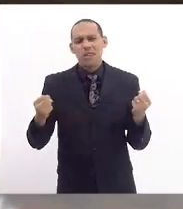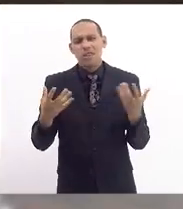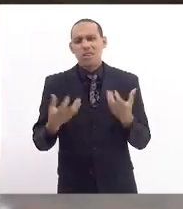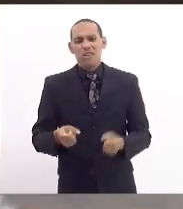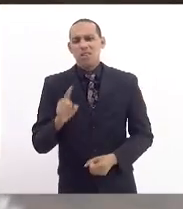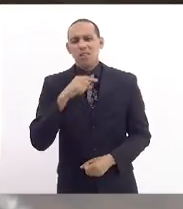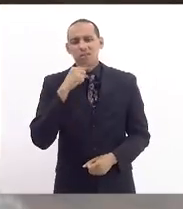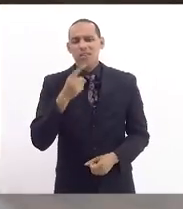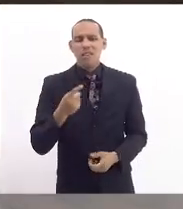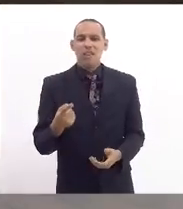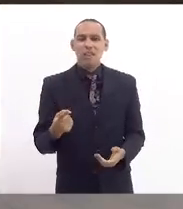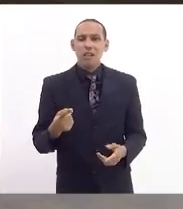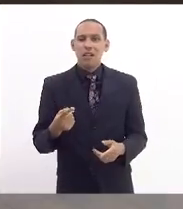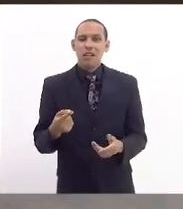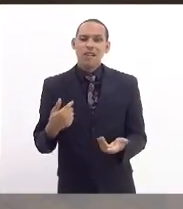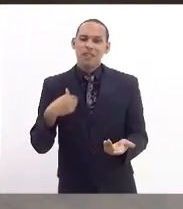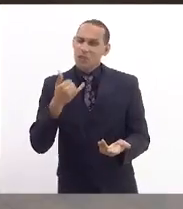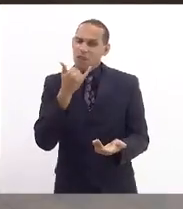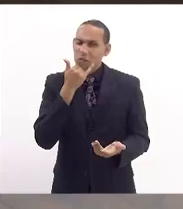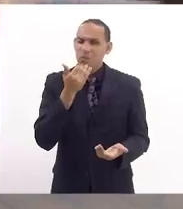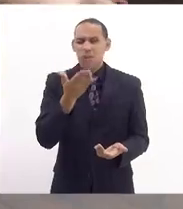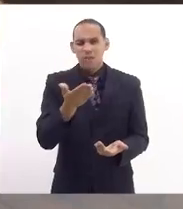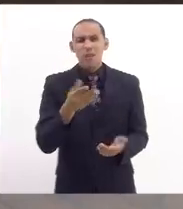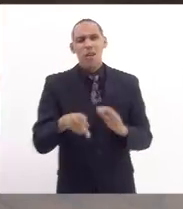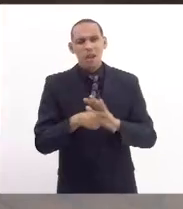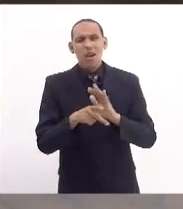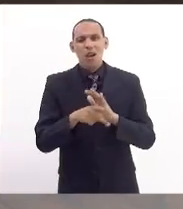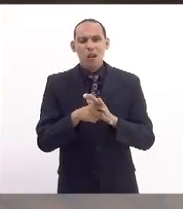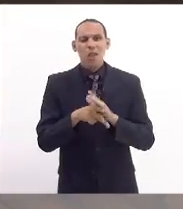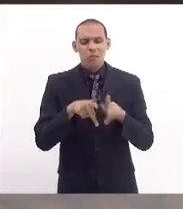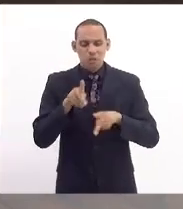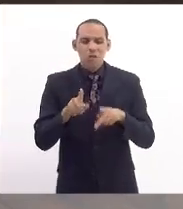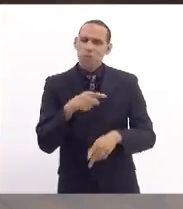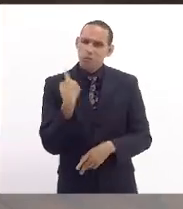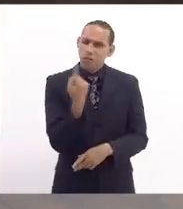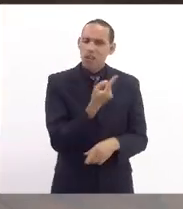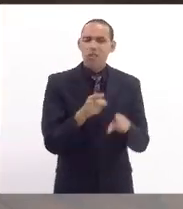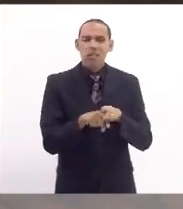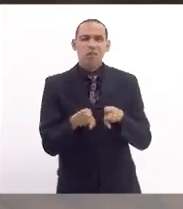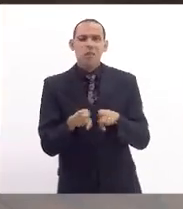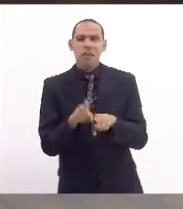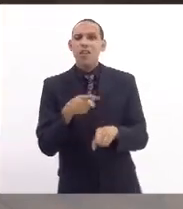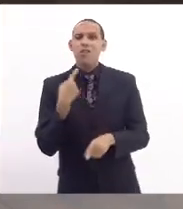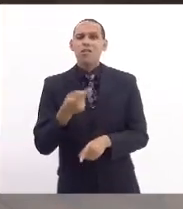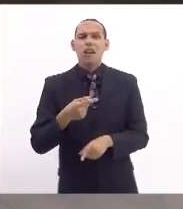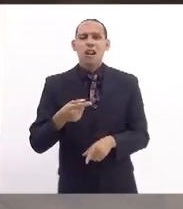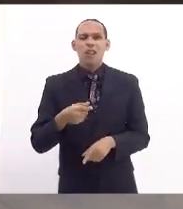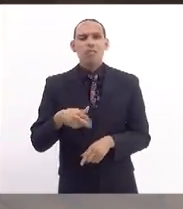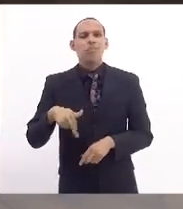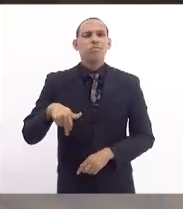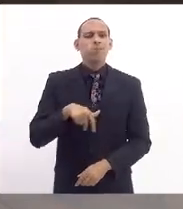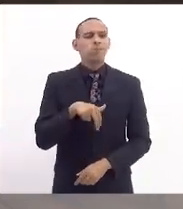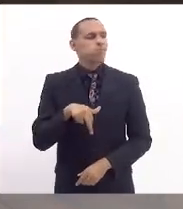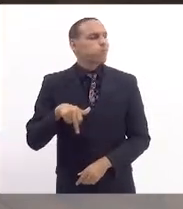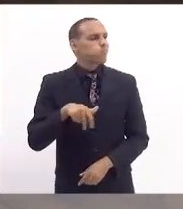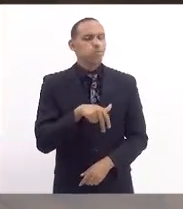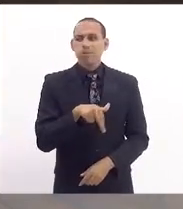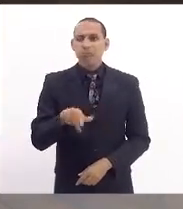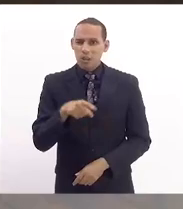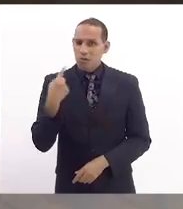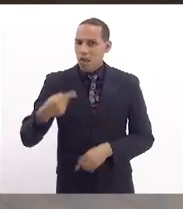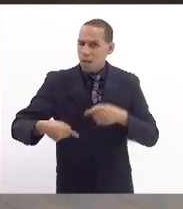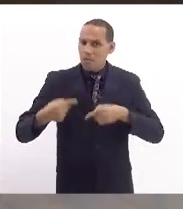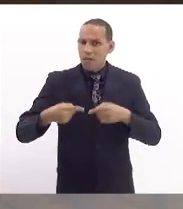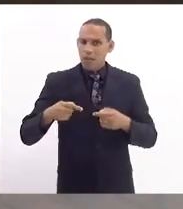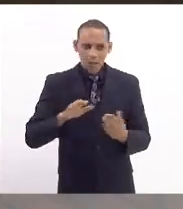porque é um homem que vem do povo a gente vem do povo a gente anda na rua porque a gente é